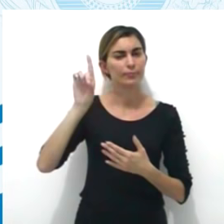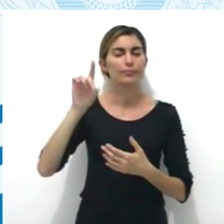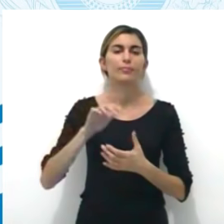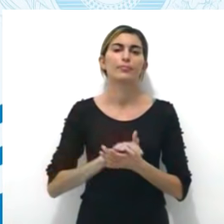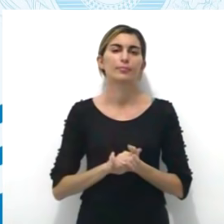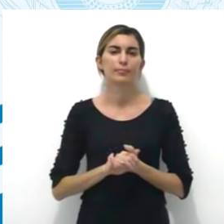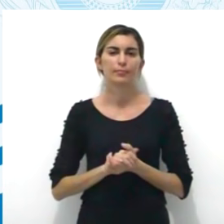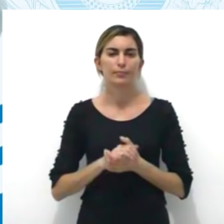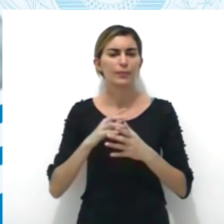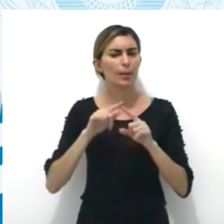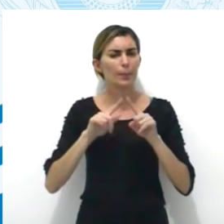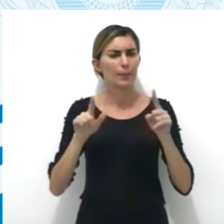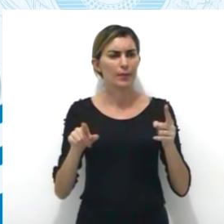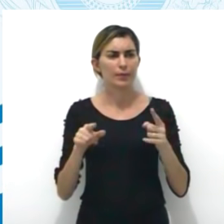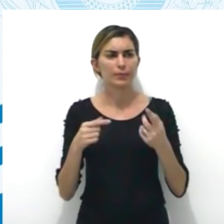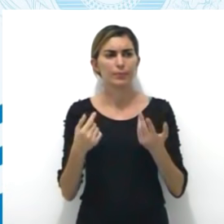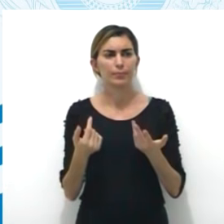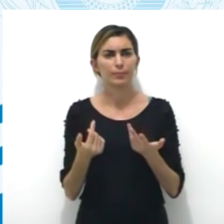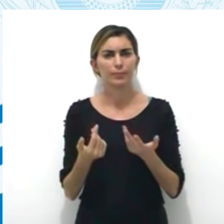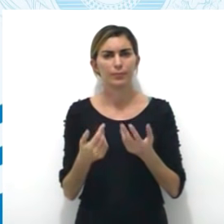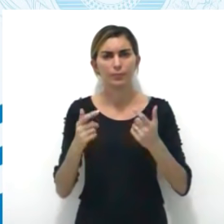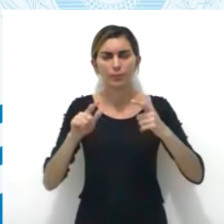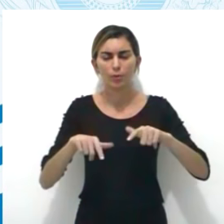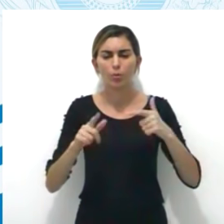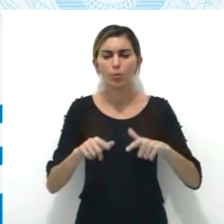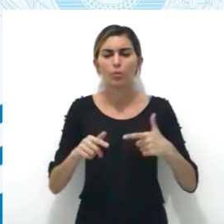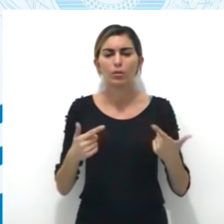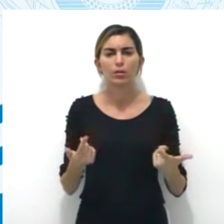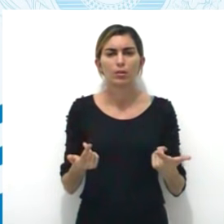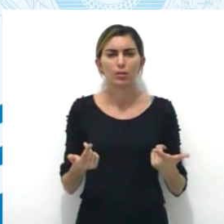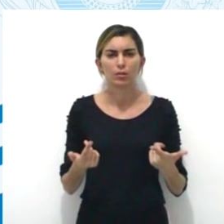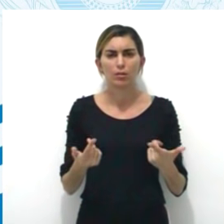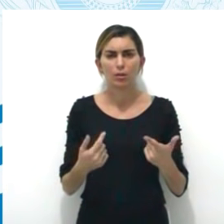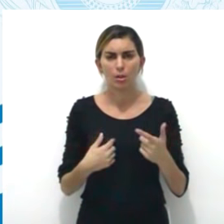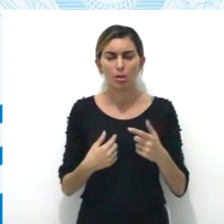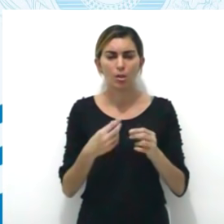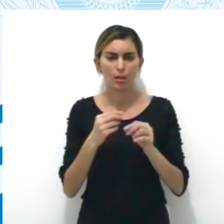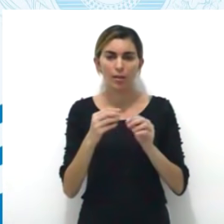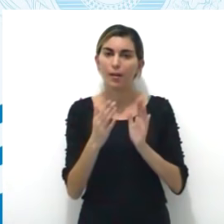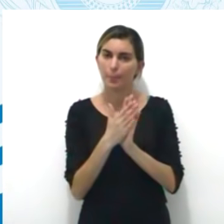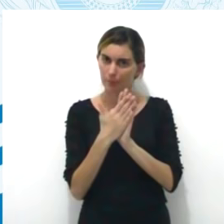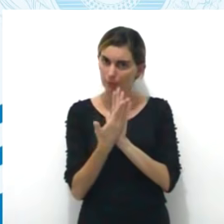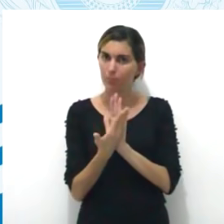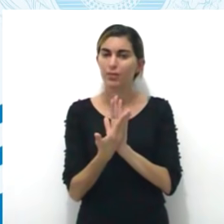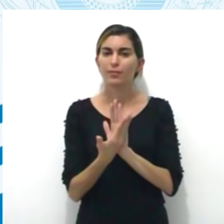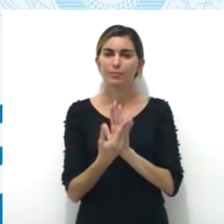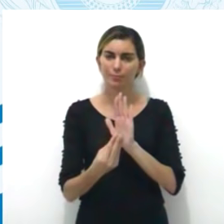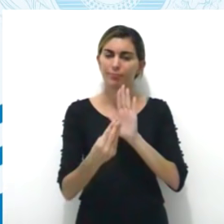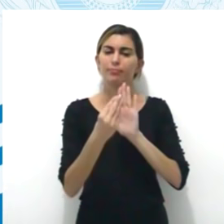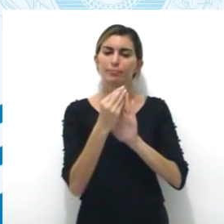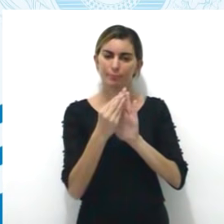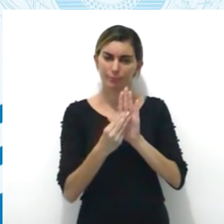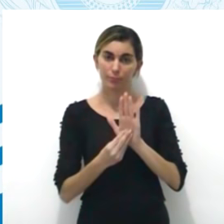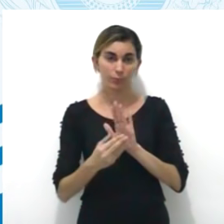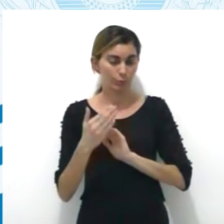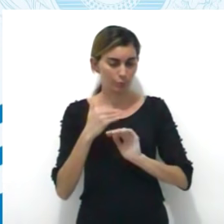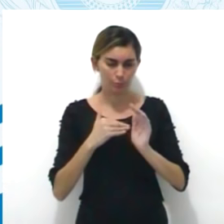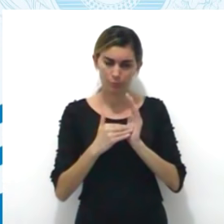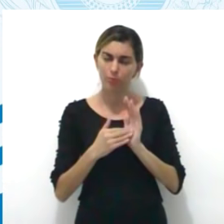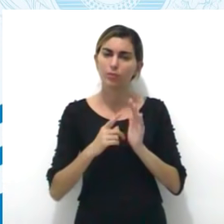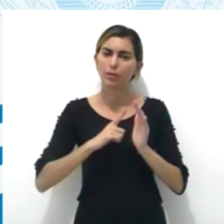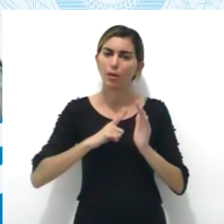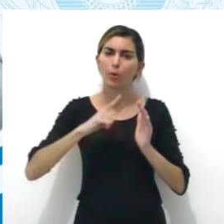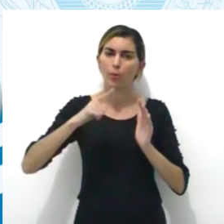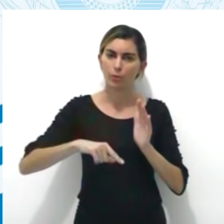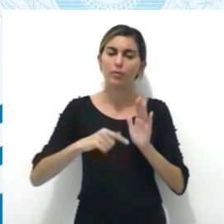Deus. Sim, mas aonde é que está essa fonte? Na Bíblia. Então, tudo foi